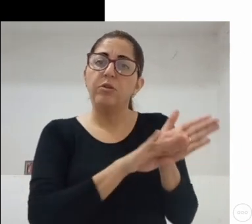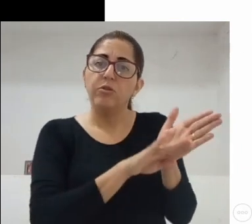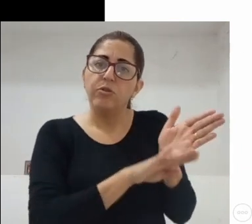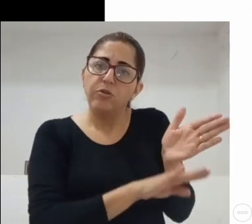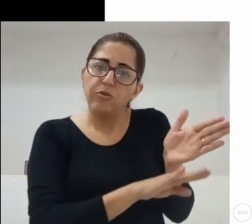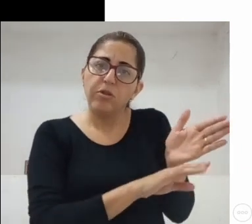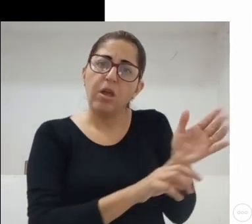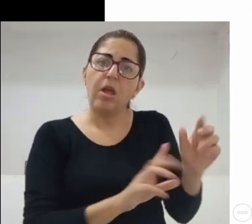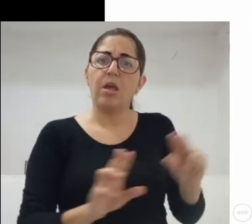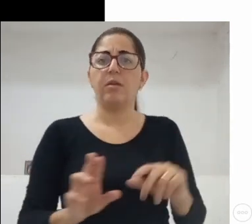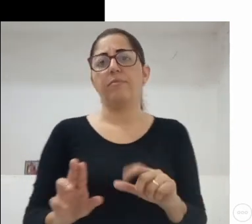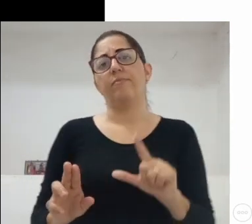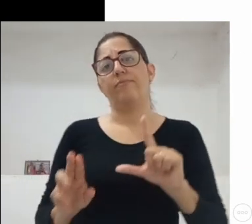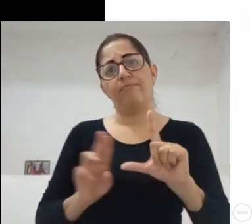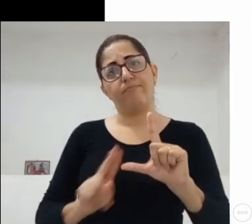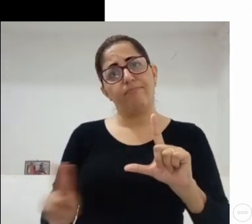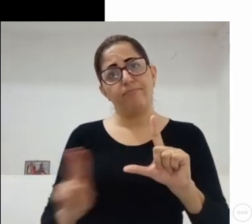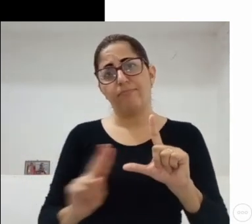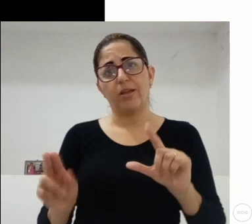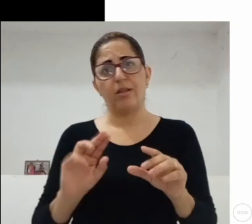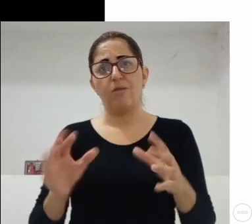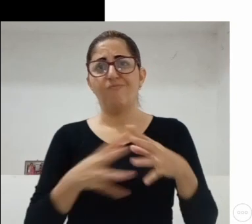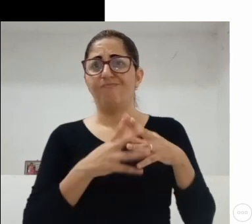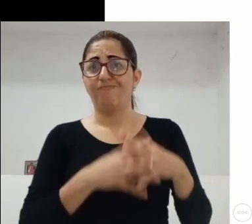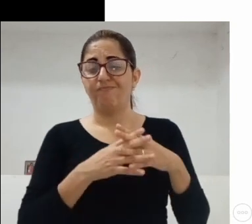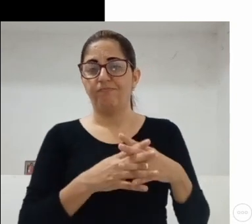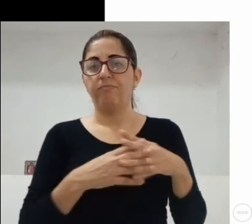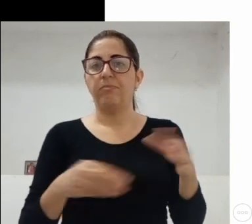desenho, né? Salvaguardando aí alguma